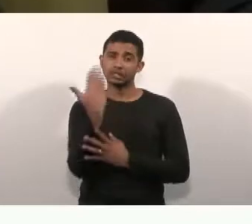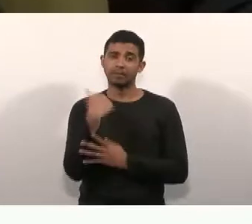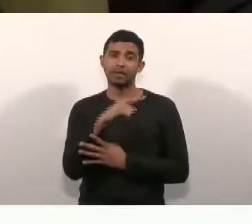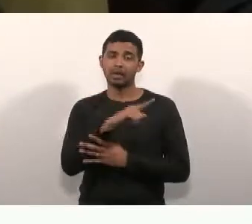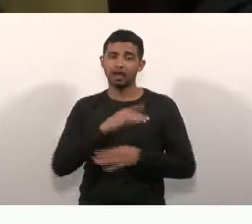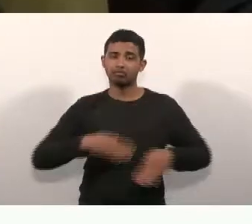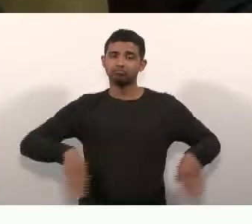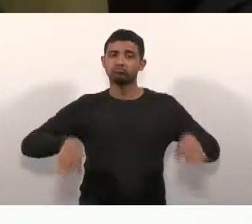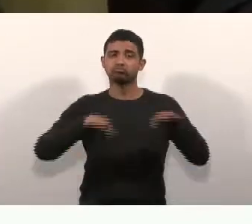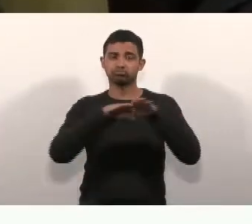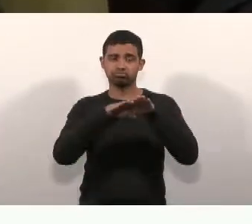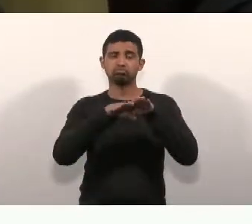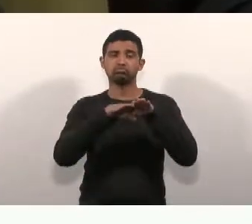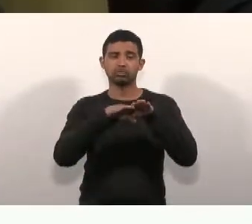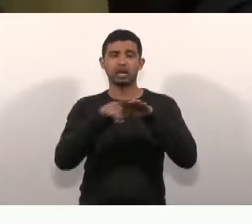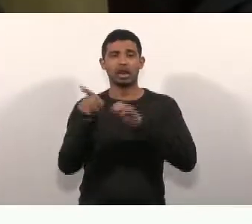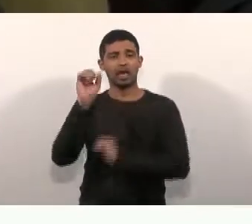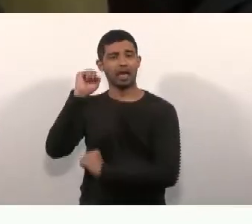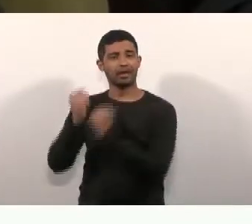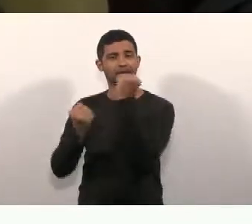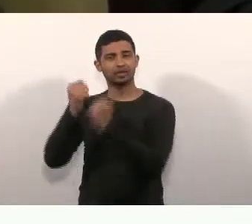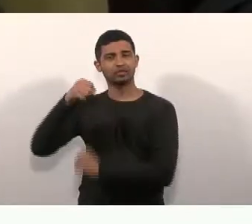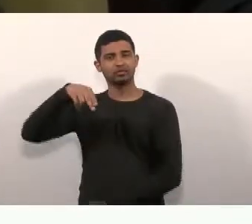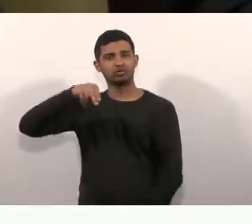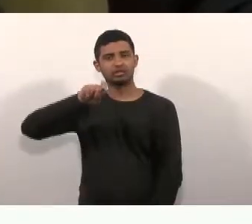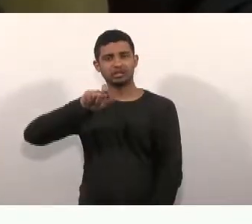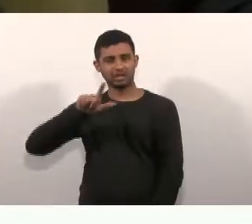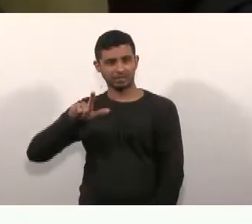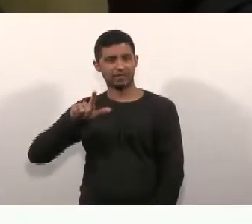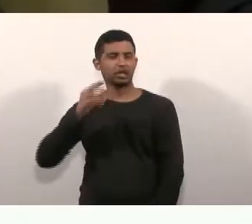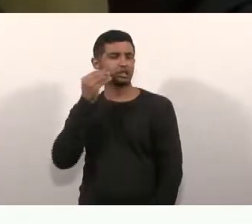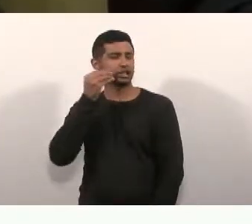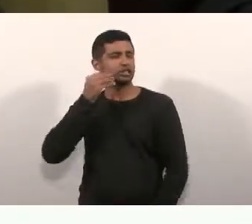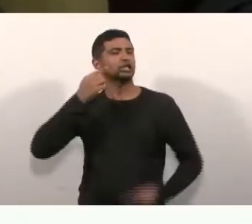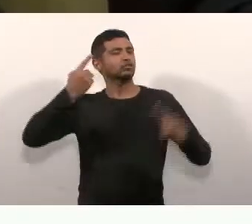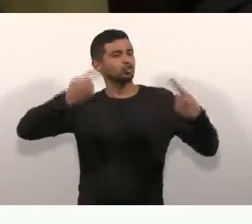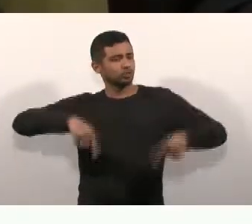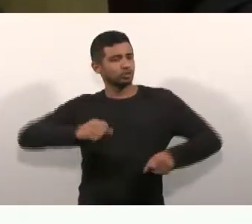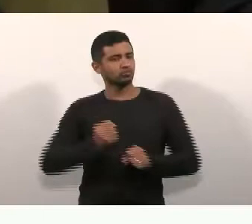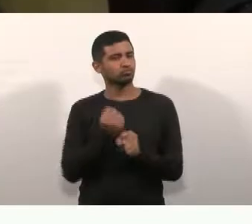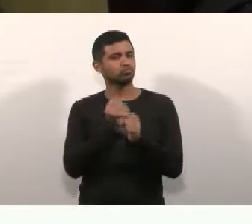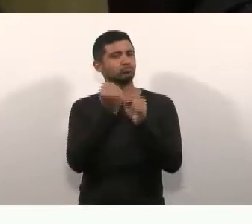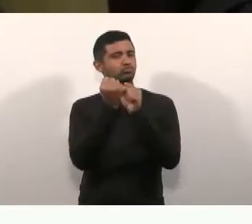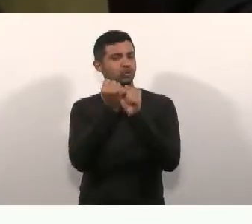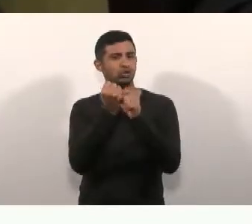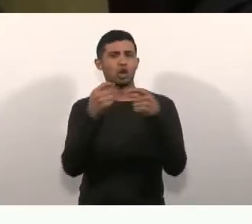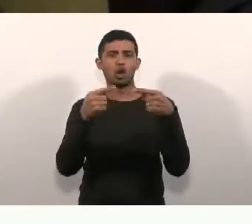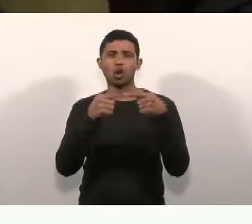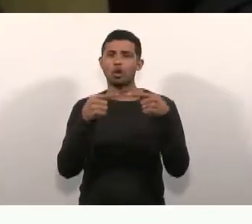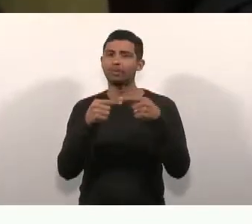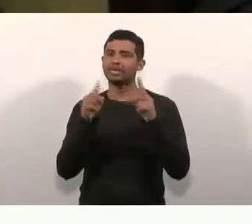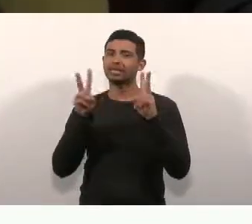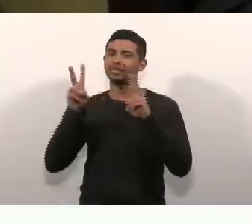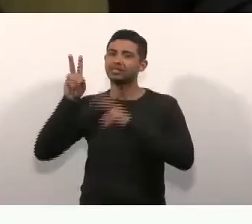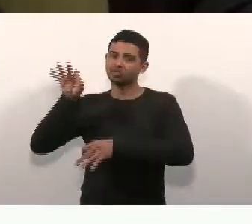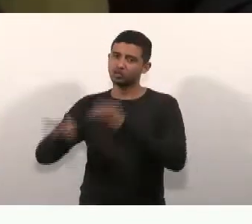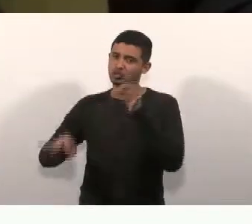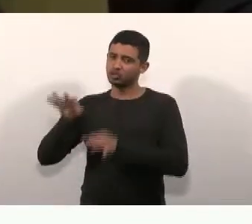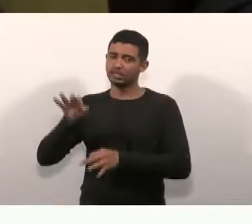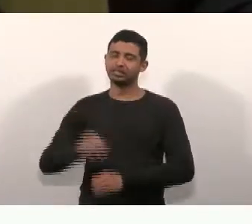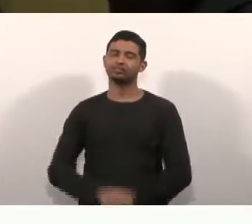a indústria naval do Rio de Janeiro, de disputar a construção, a confecção desses produtos, é questão de justiça,